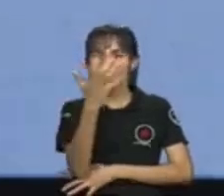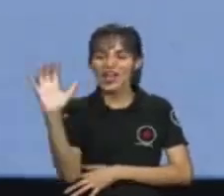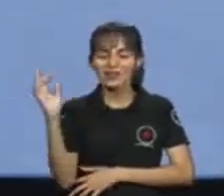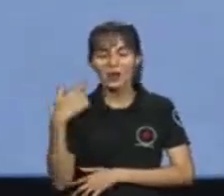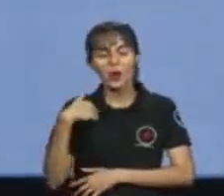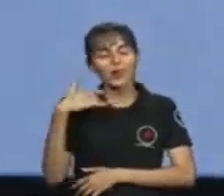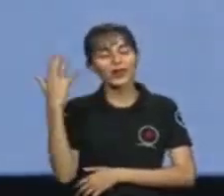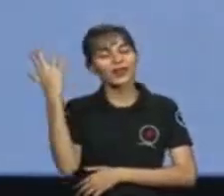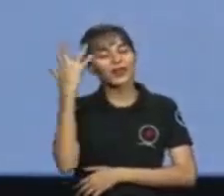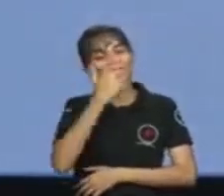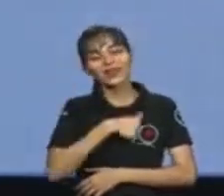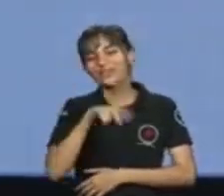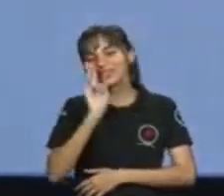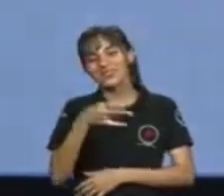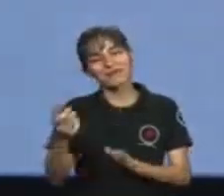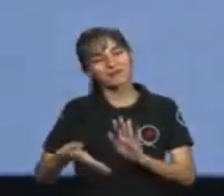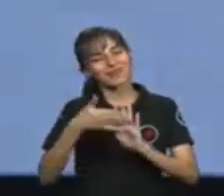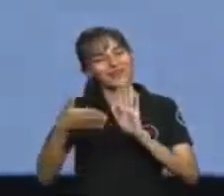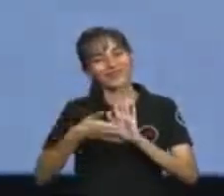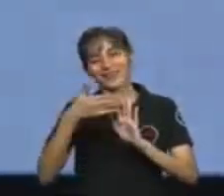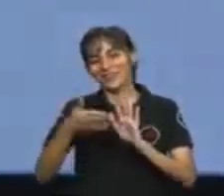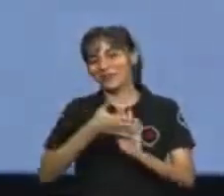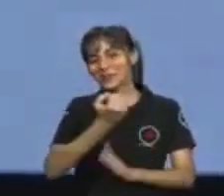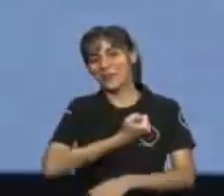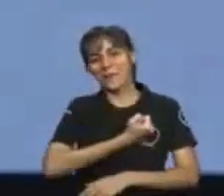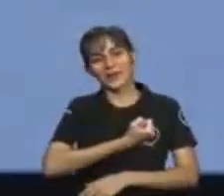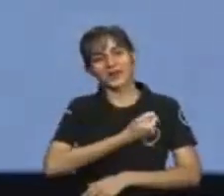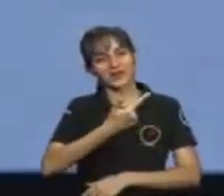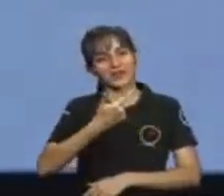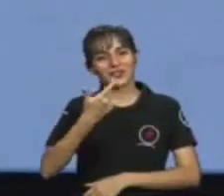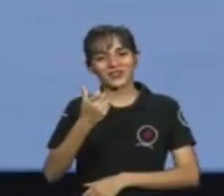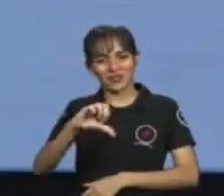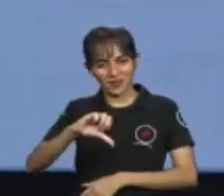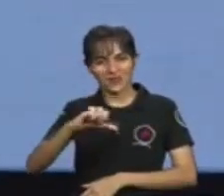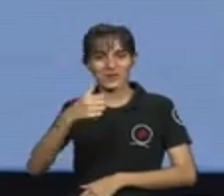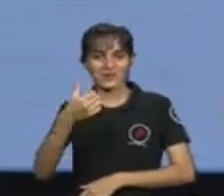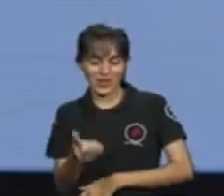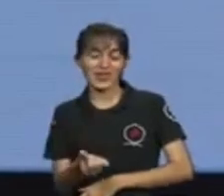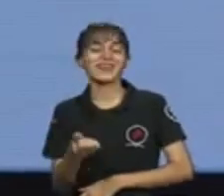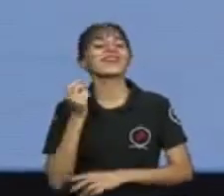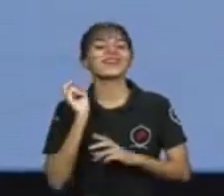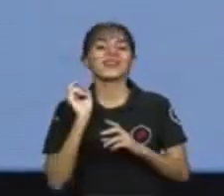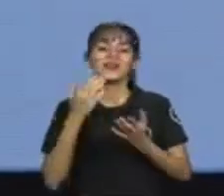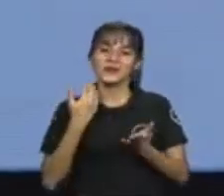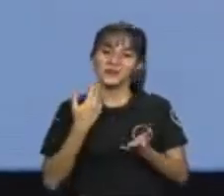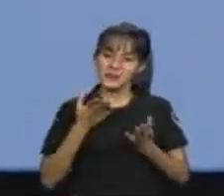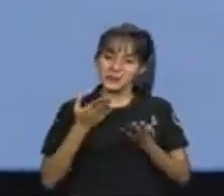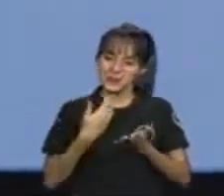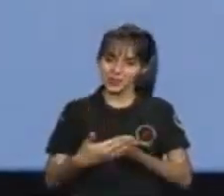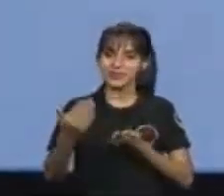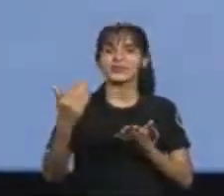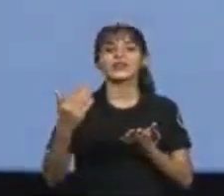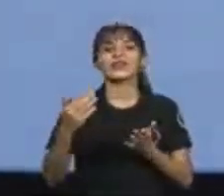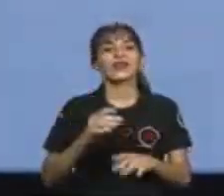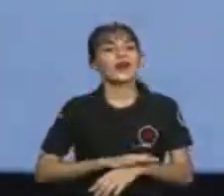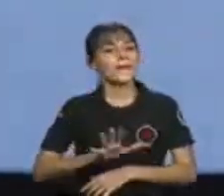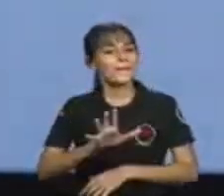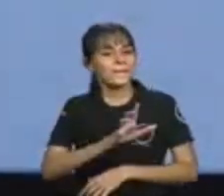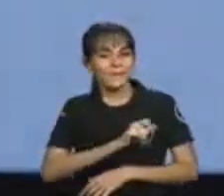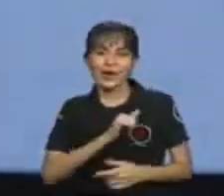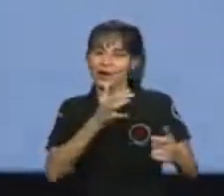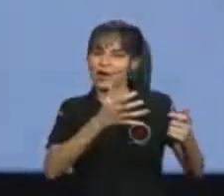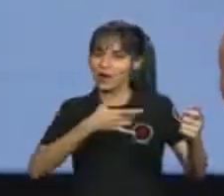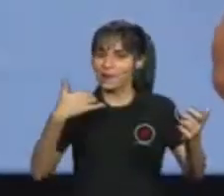e nunca mais eu parei de louvar esse hino 296. E daí eu comecei a louvar e a amar a harpa cristã.